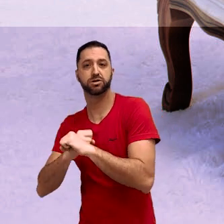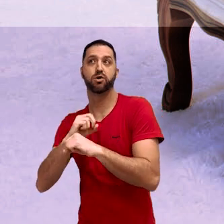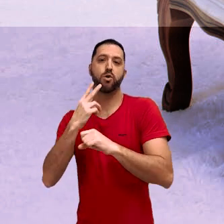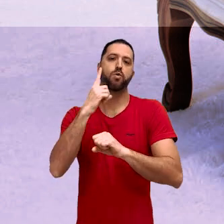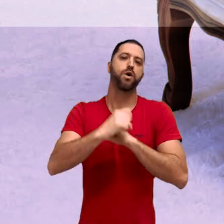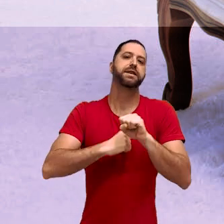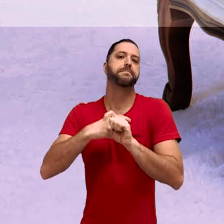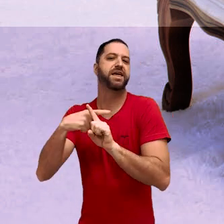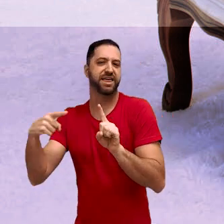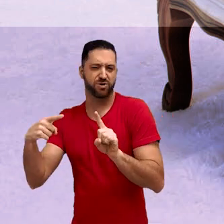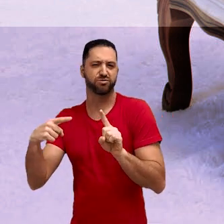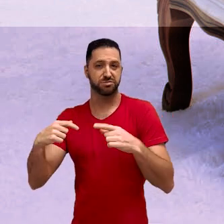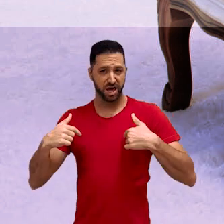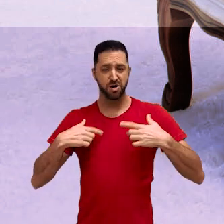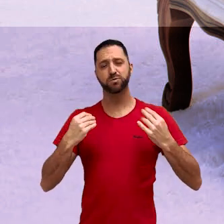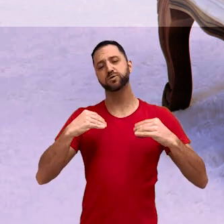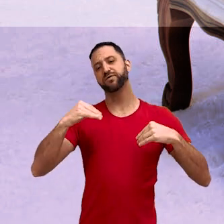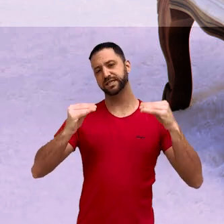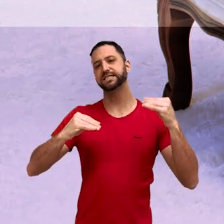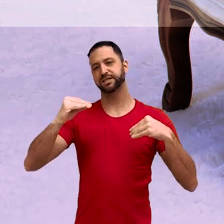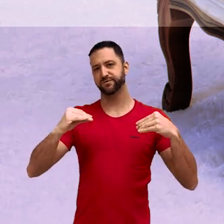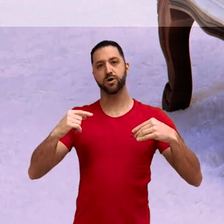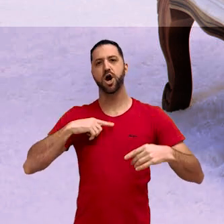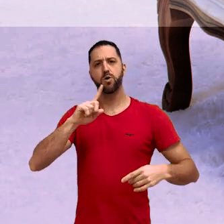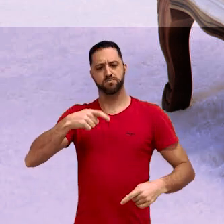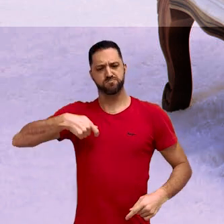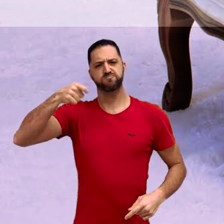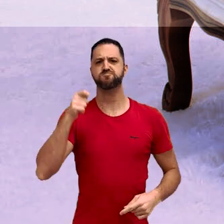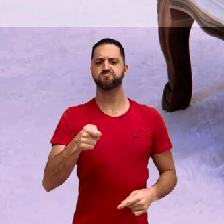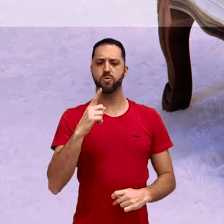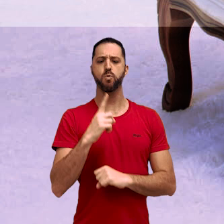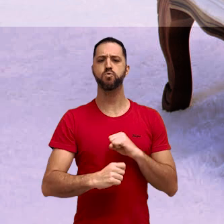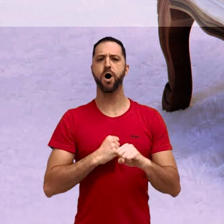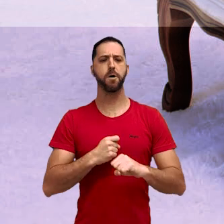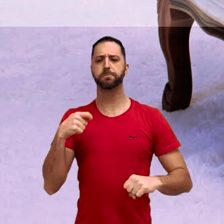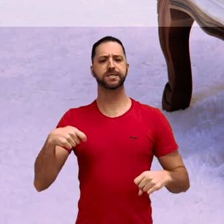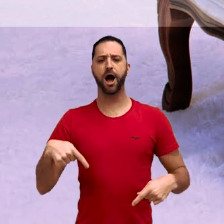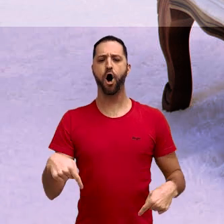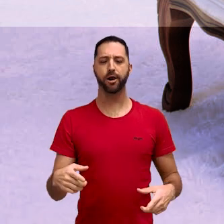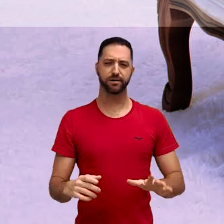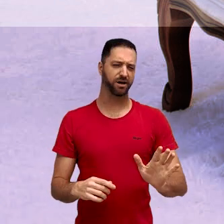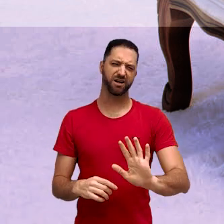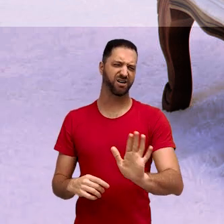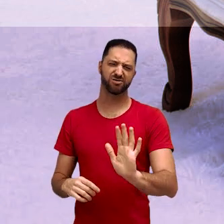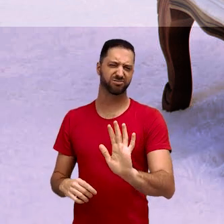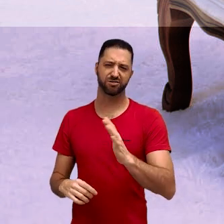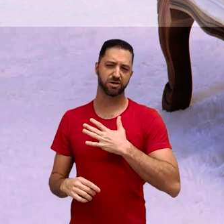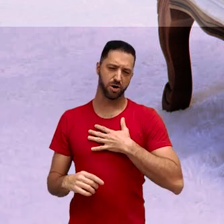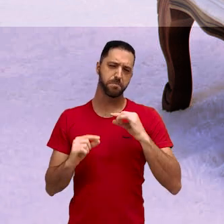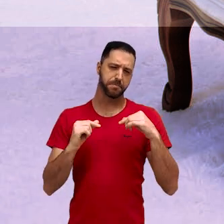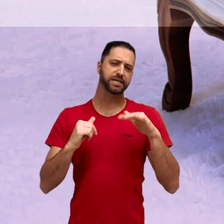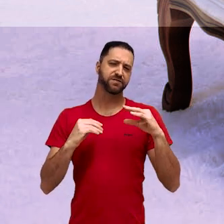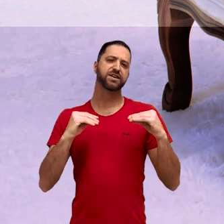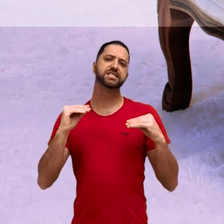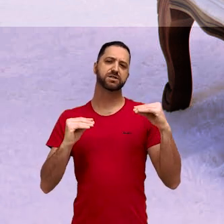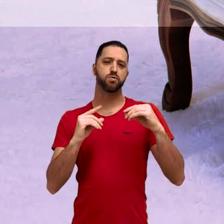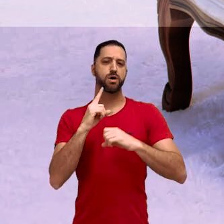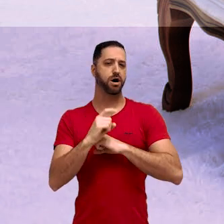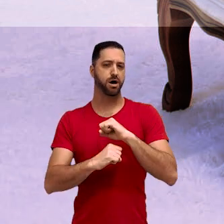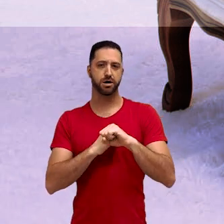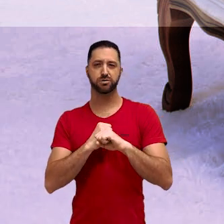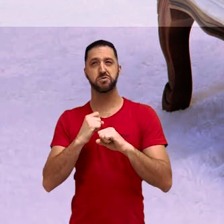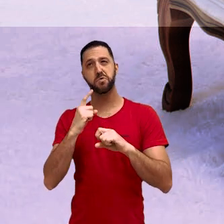cada 1 ano e meio, 2 anos. Eu sou muito flexível na solicitação. Eu não bato, ai, deu 1 ano, você tem que fazer para ontem.